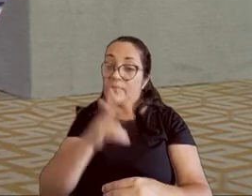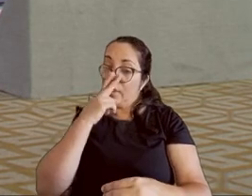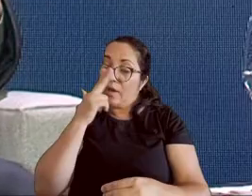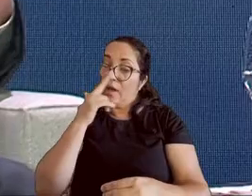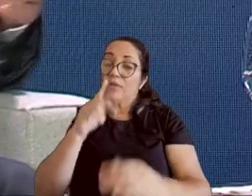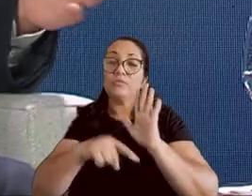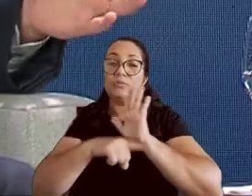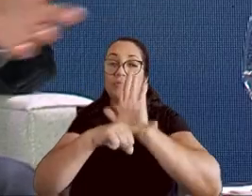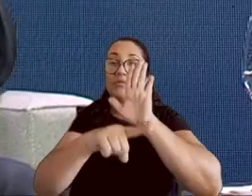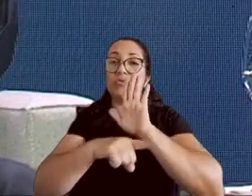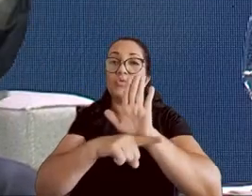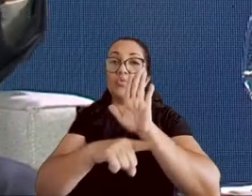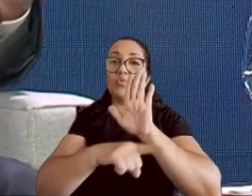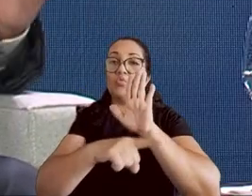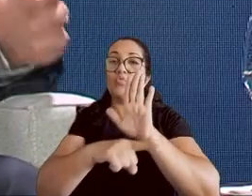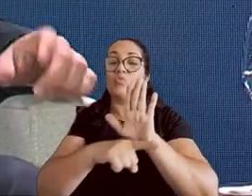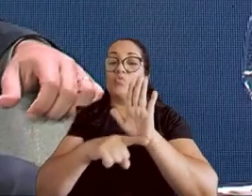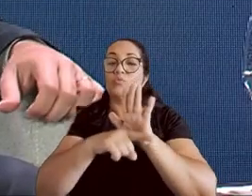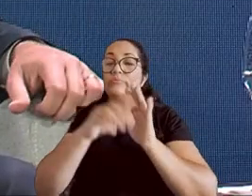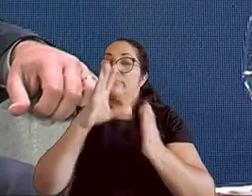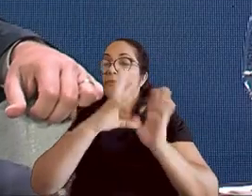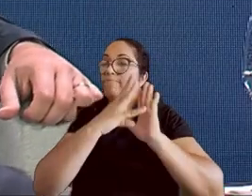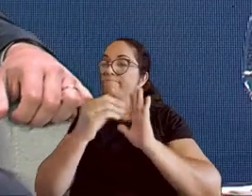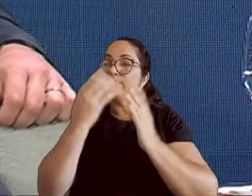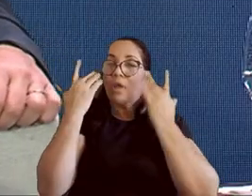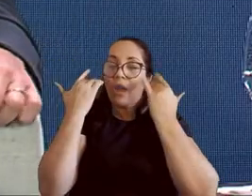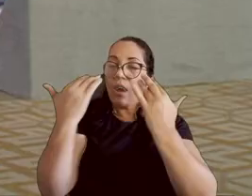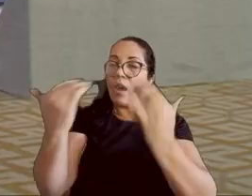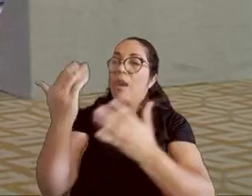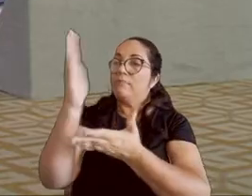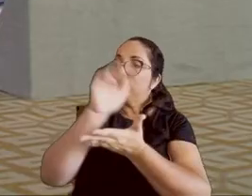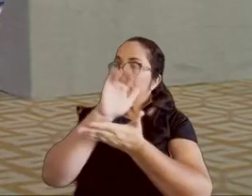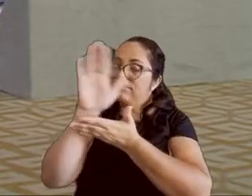mais um participante que aí sim rasparia o mercado